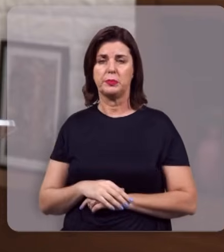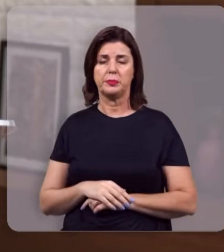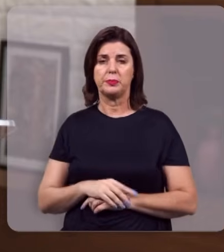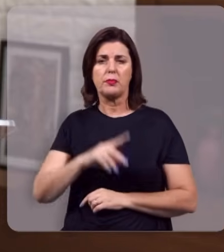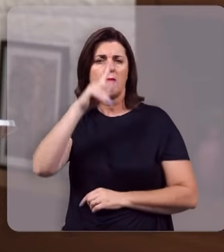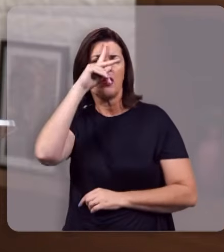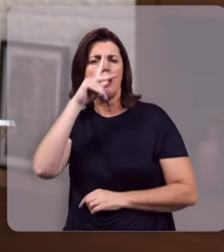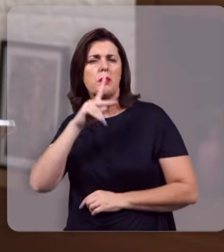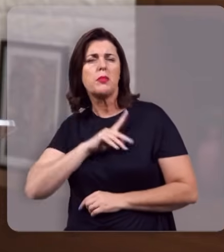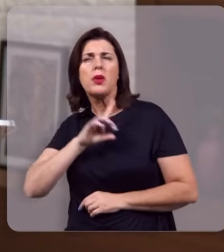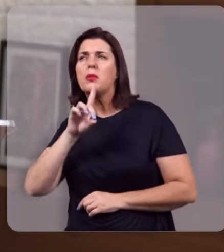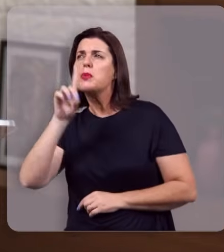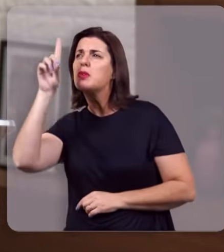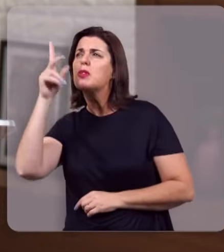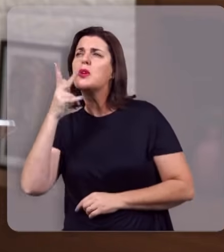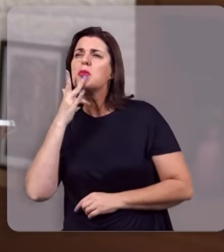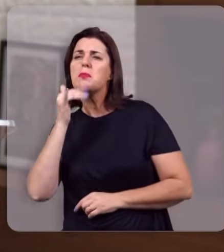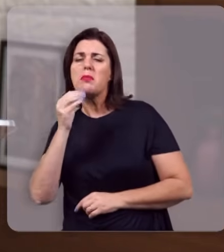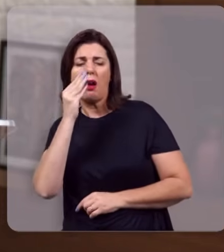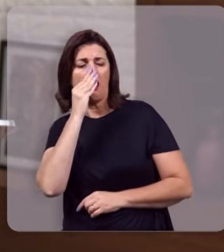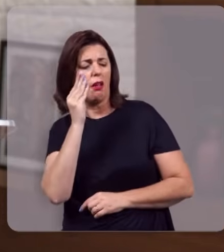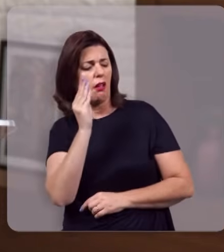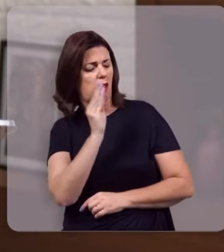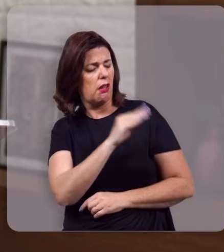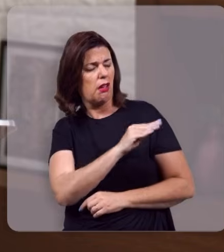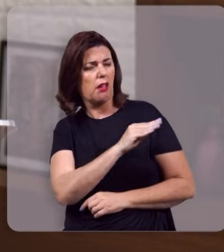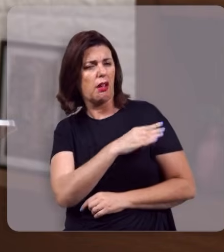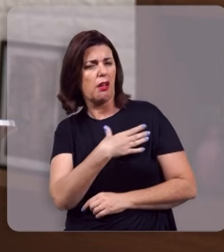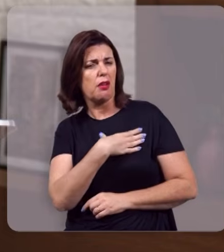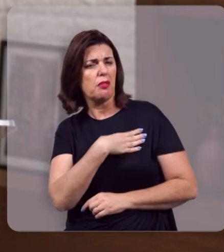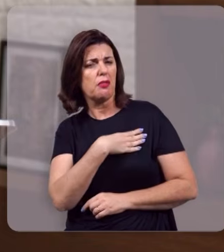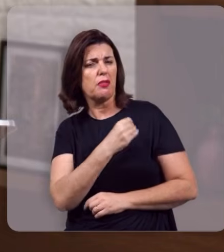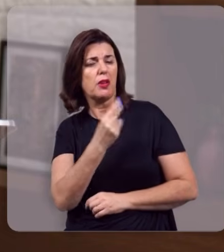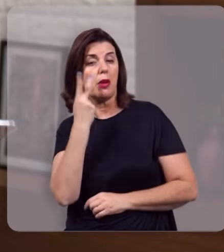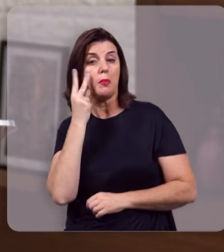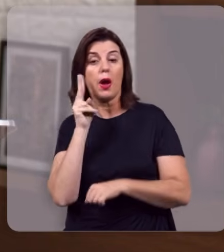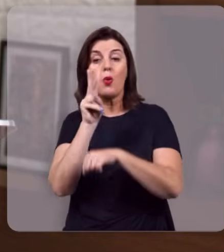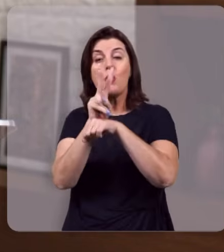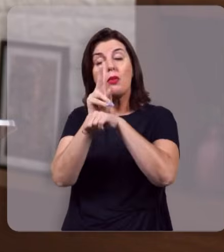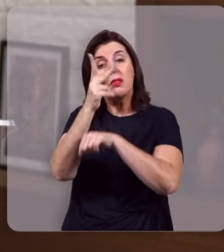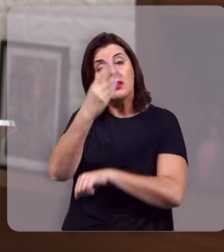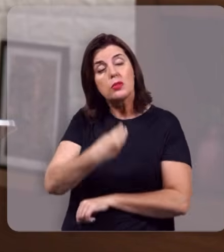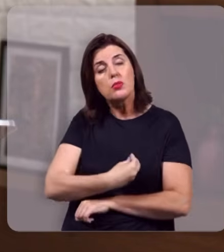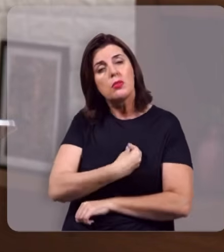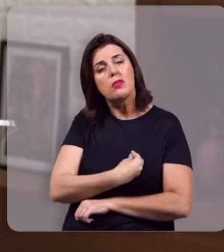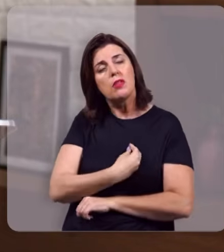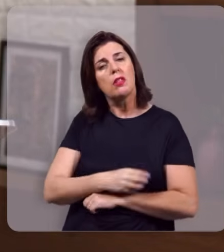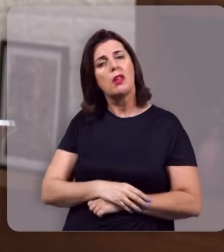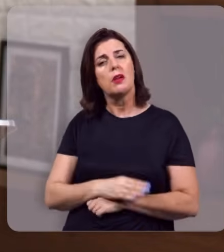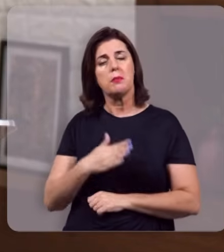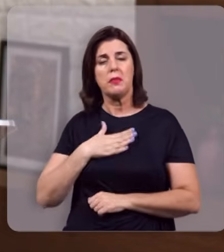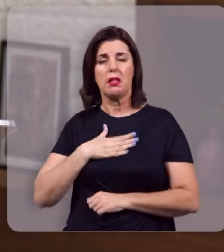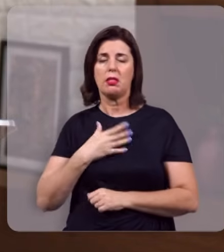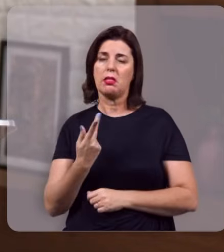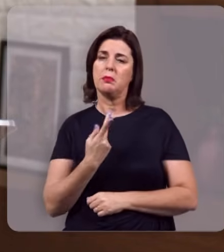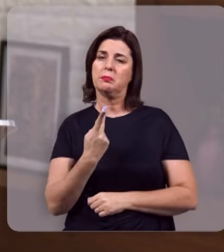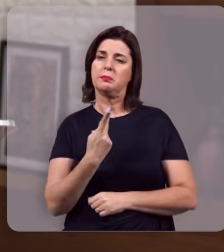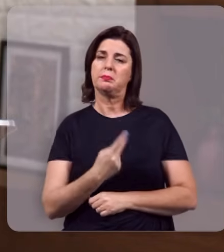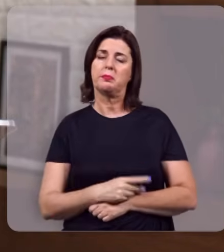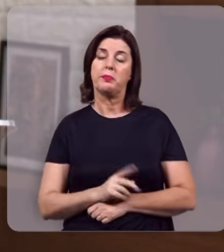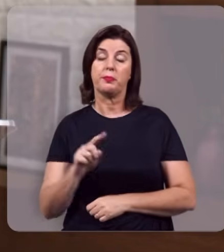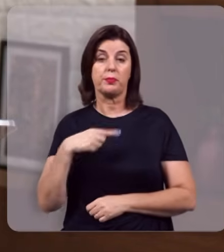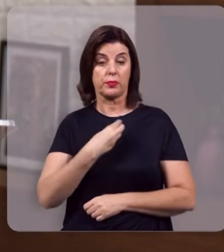O próprio Pai desampara o Filho para amparar você e a mim.